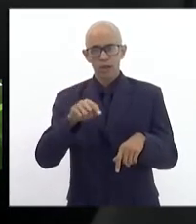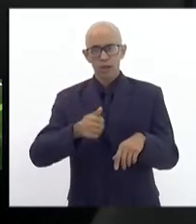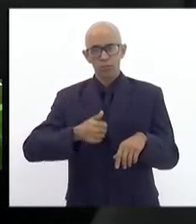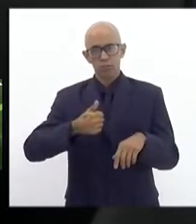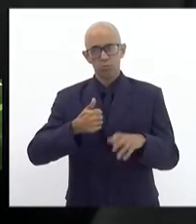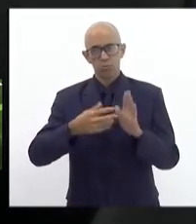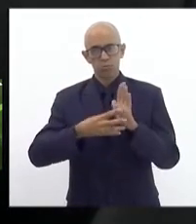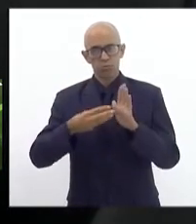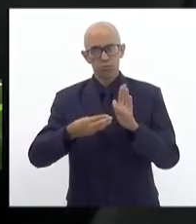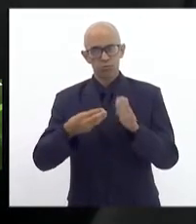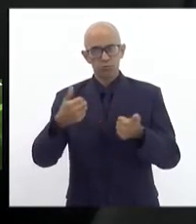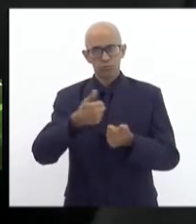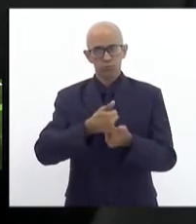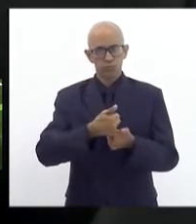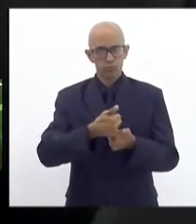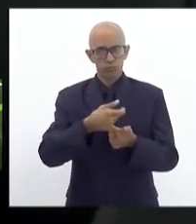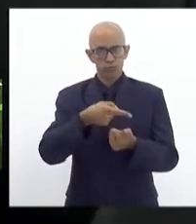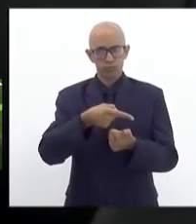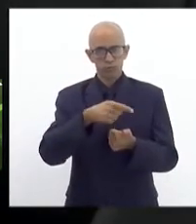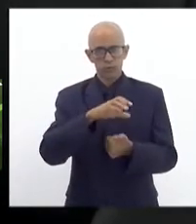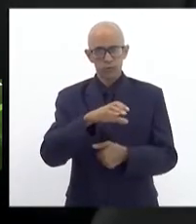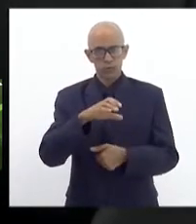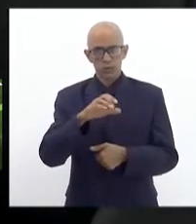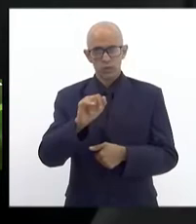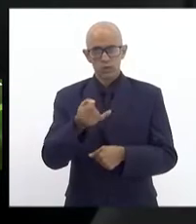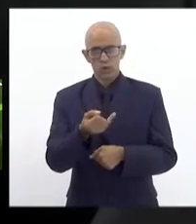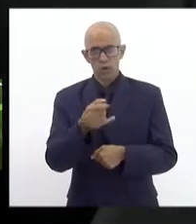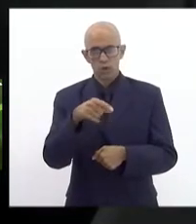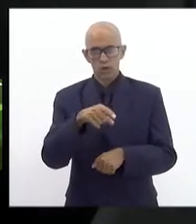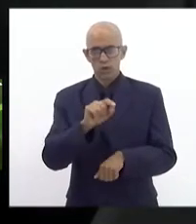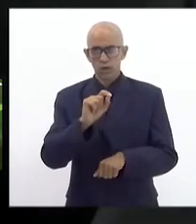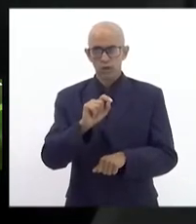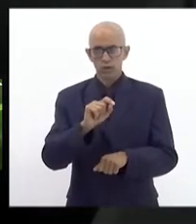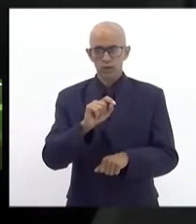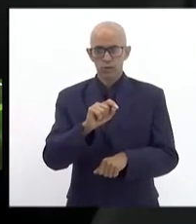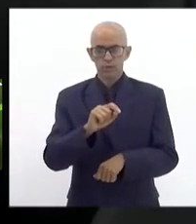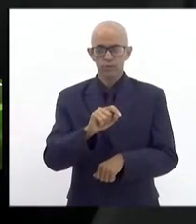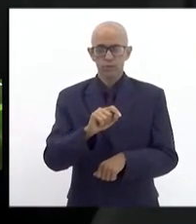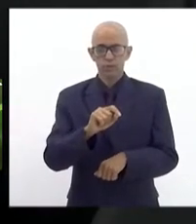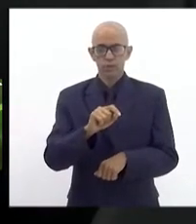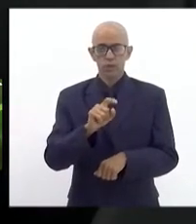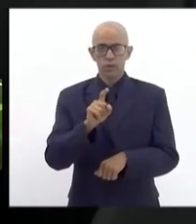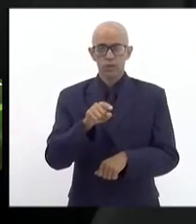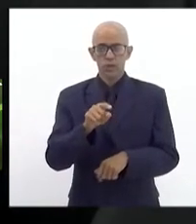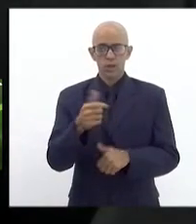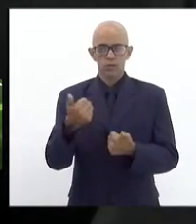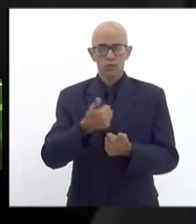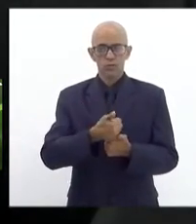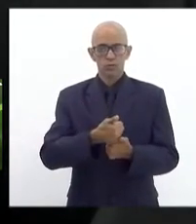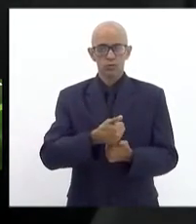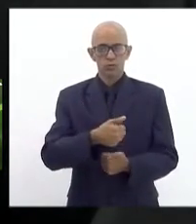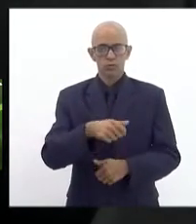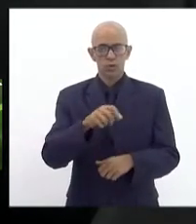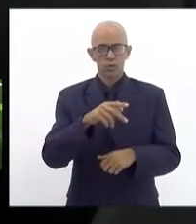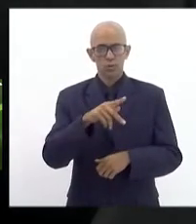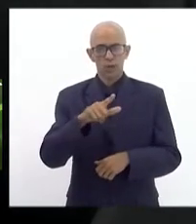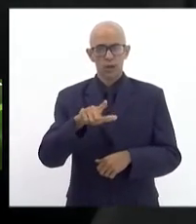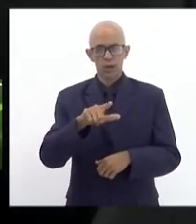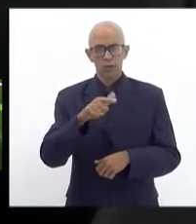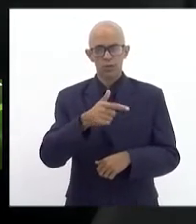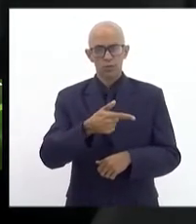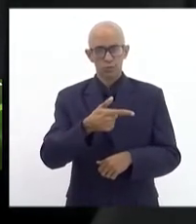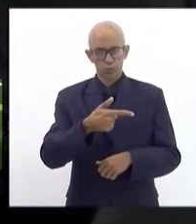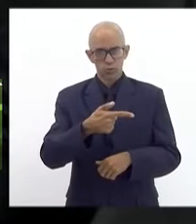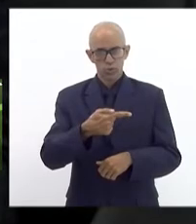de um substitutivo da CCJ, da Comissão de Constituição e Justiça, um substitutivo ao projeto de lei número 278, de